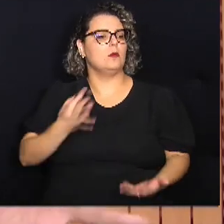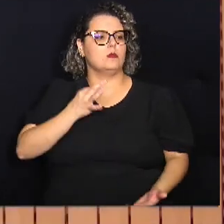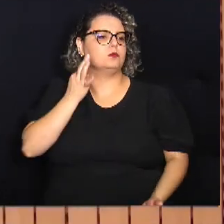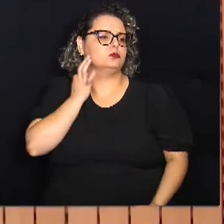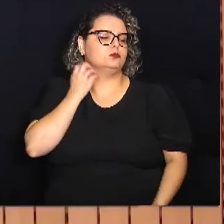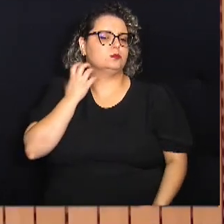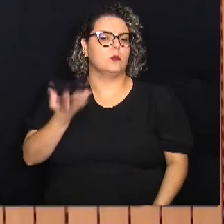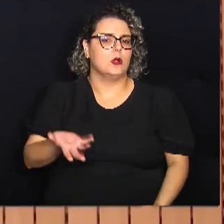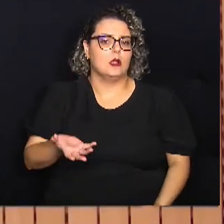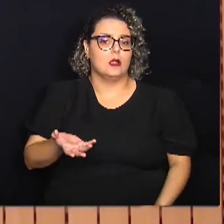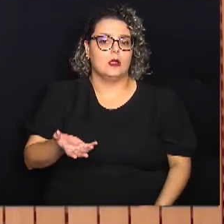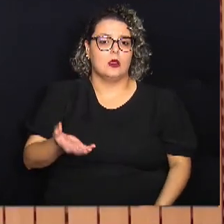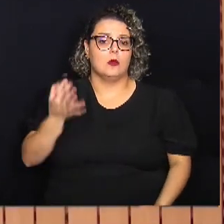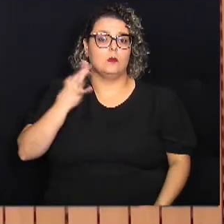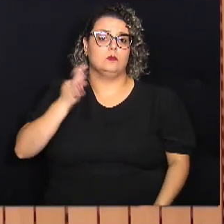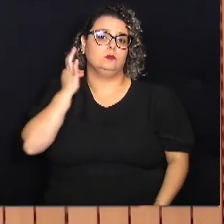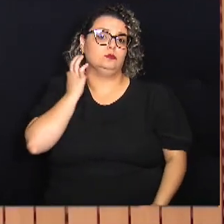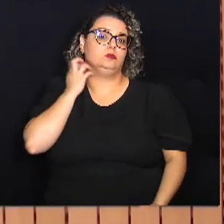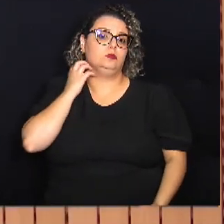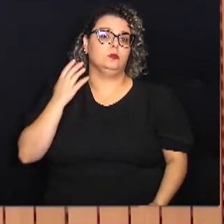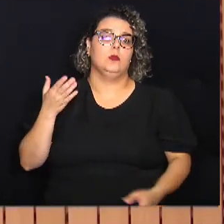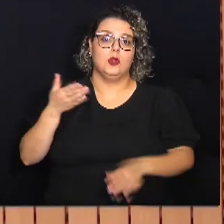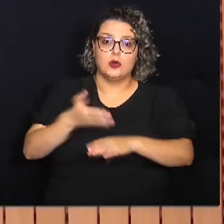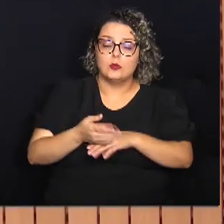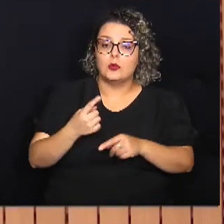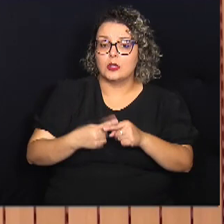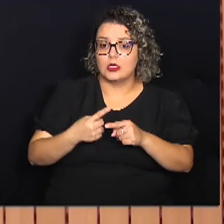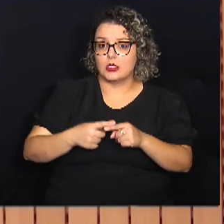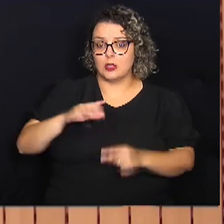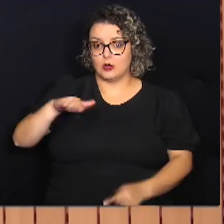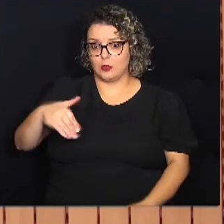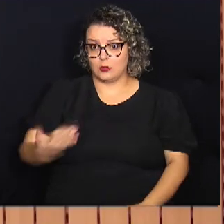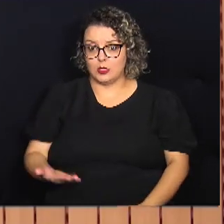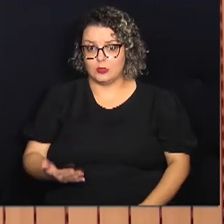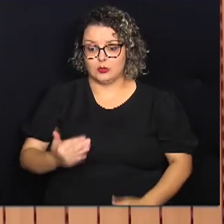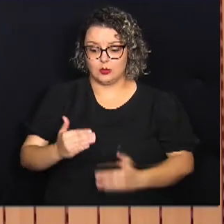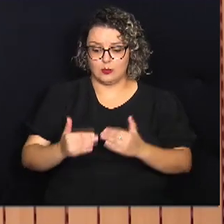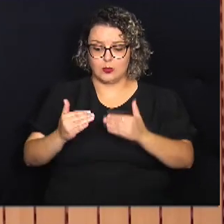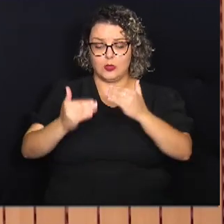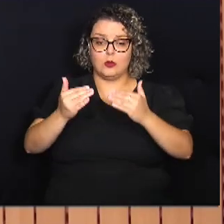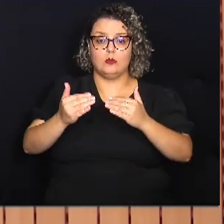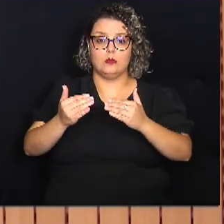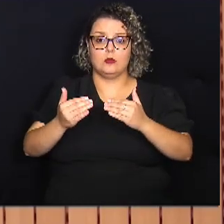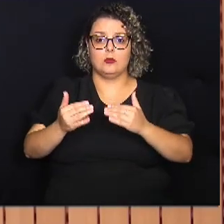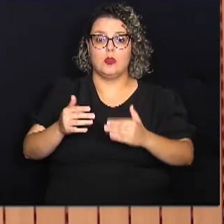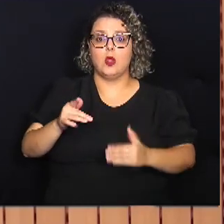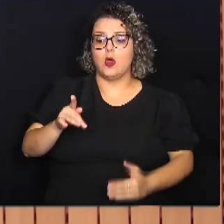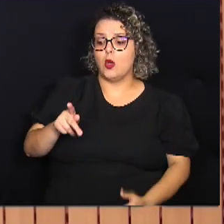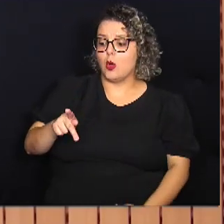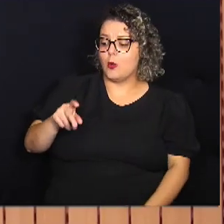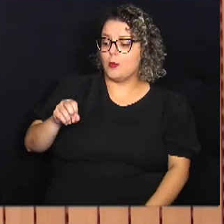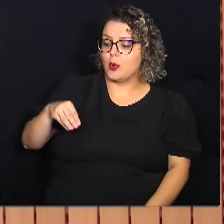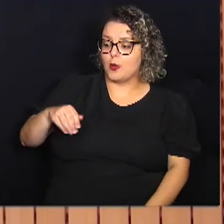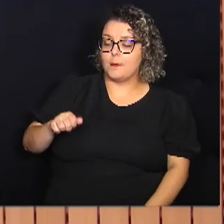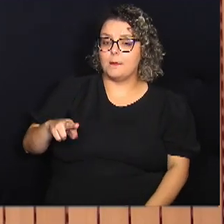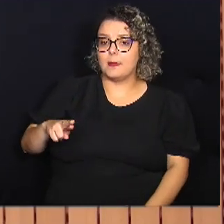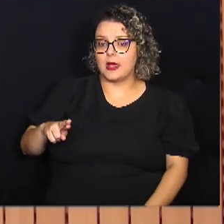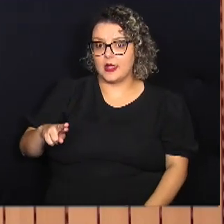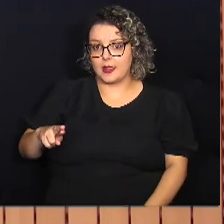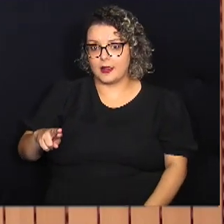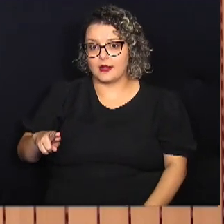aí? A abelha entrou aí porque a partir do momento em que a gente está produzindo, colocando pomares, plantando pomares